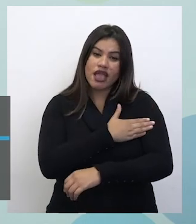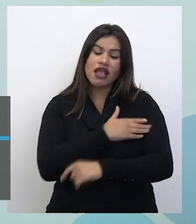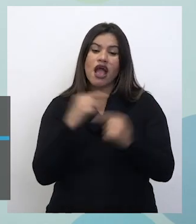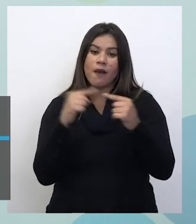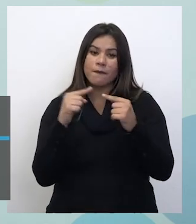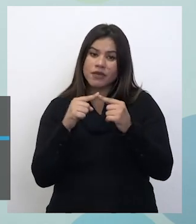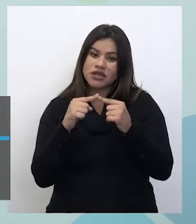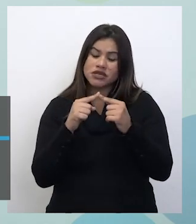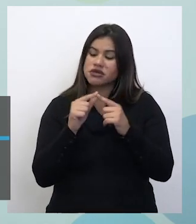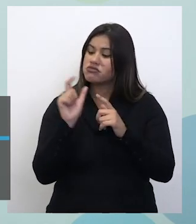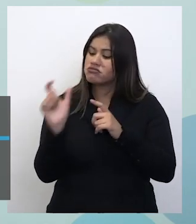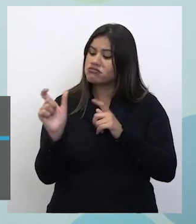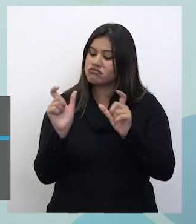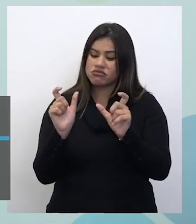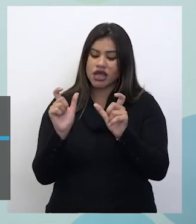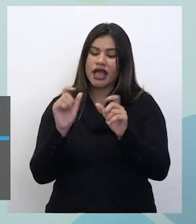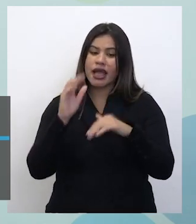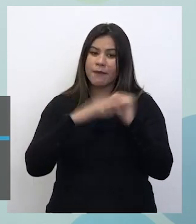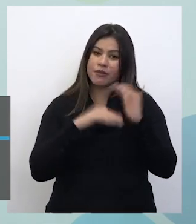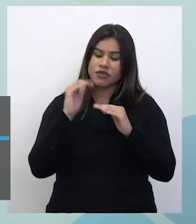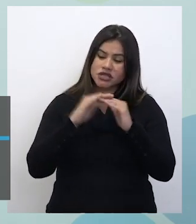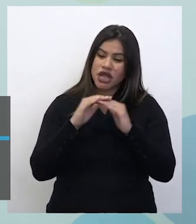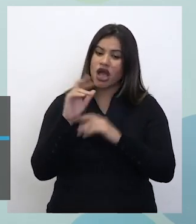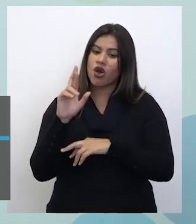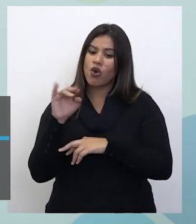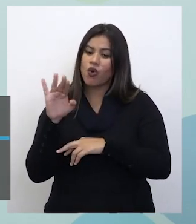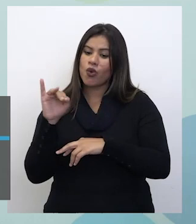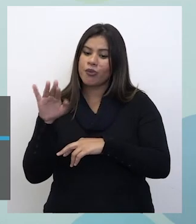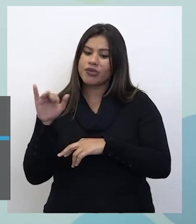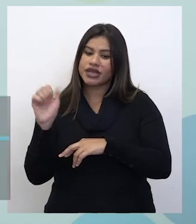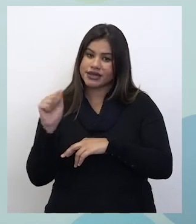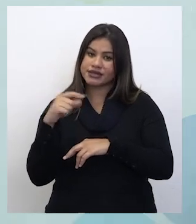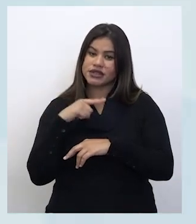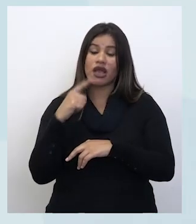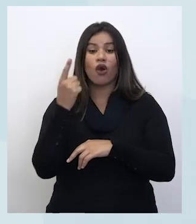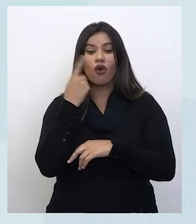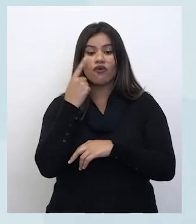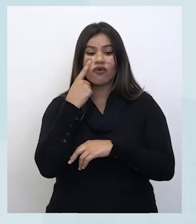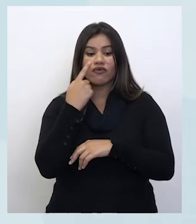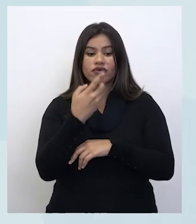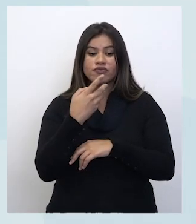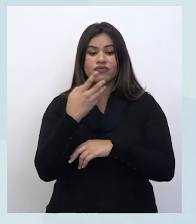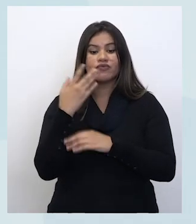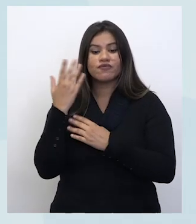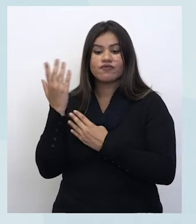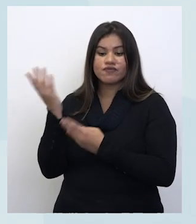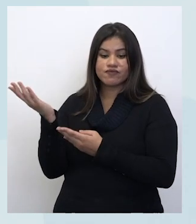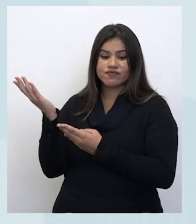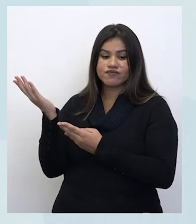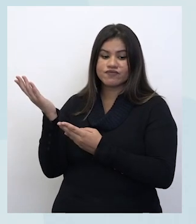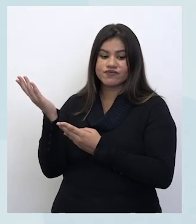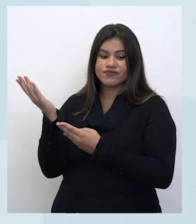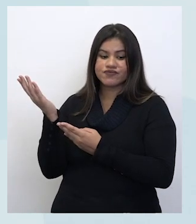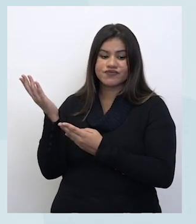uma dessas competências socioemocionais. Então, essa daqui é um exemplo da rubrica da autoconfiança, que